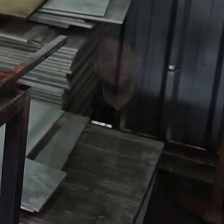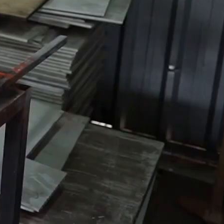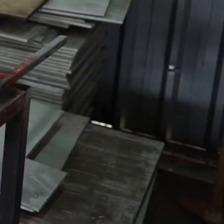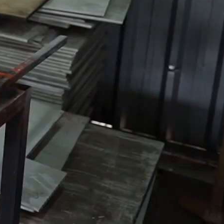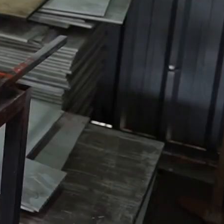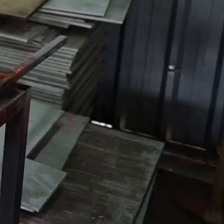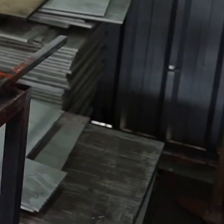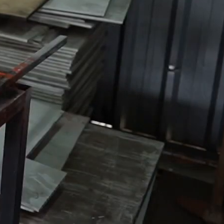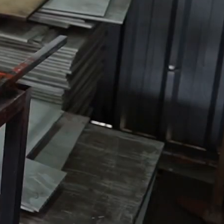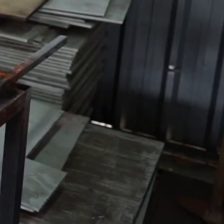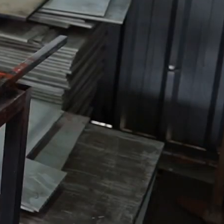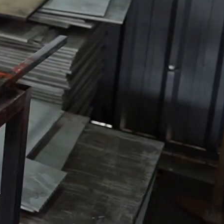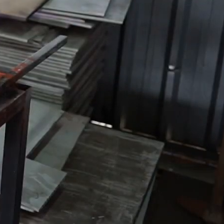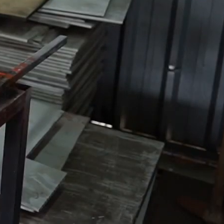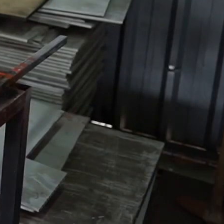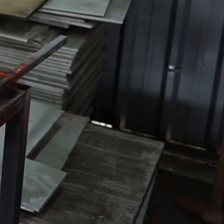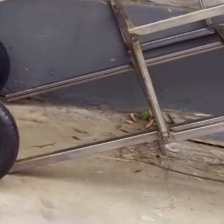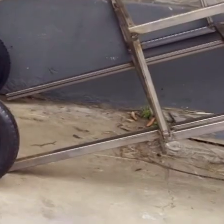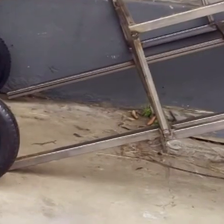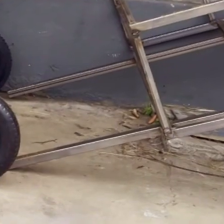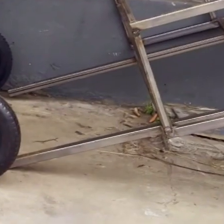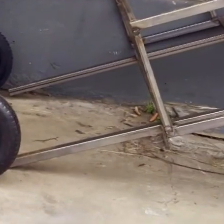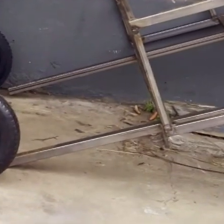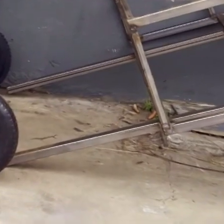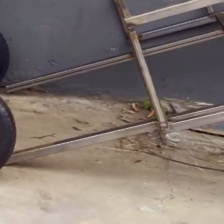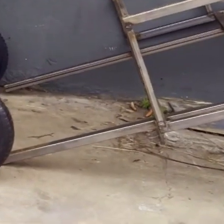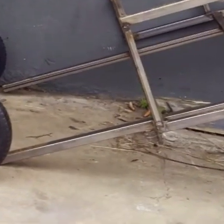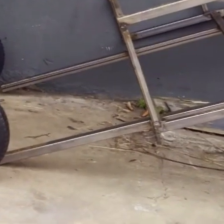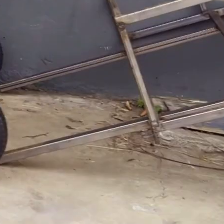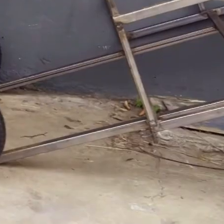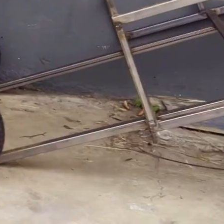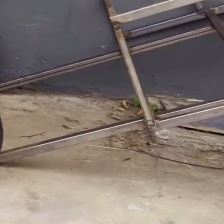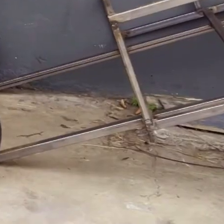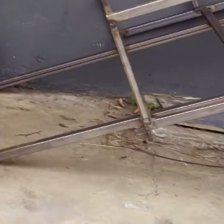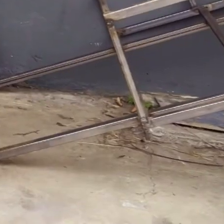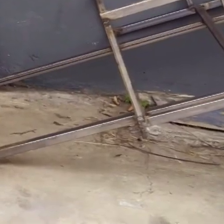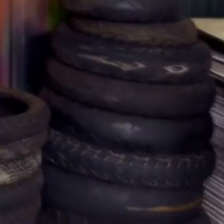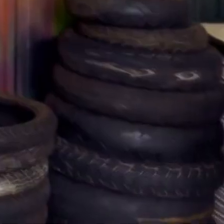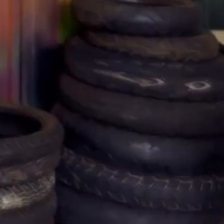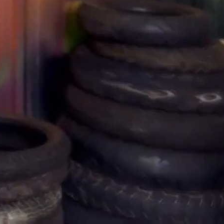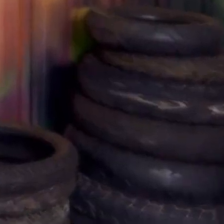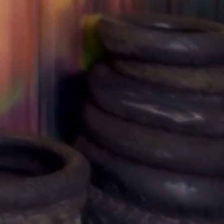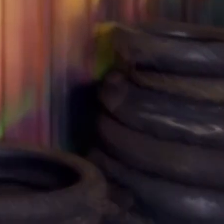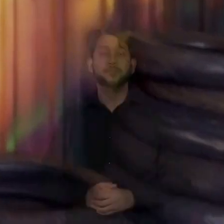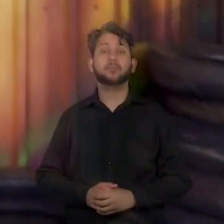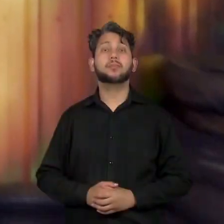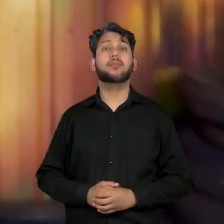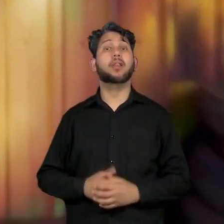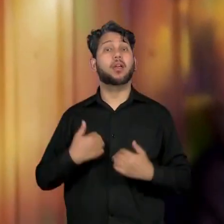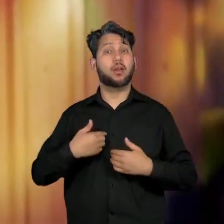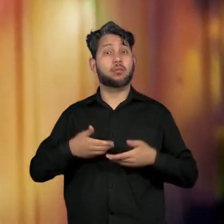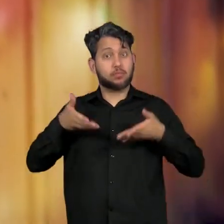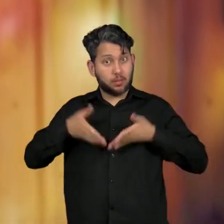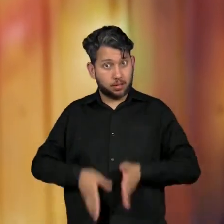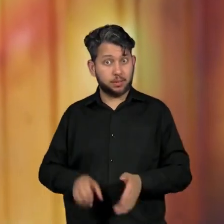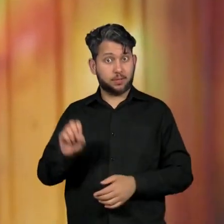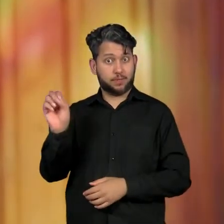E de la Venezuela,